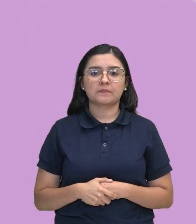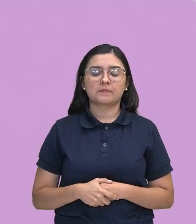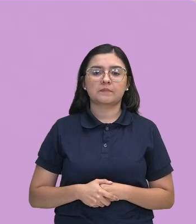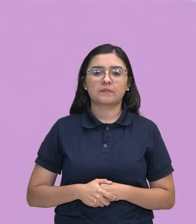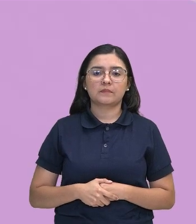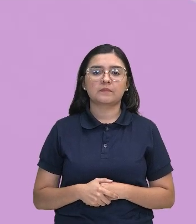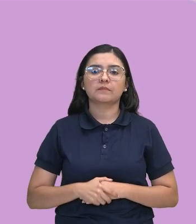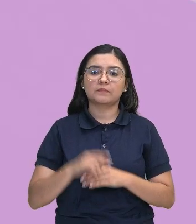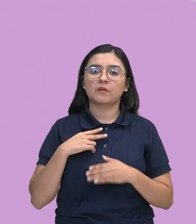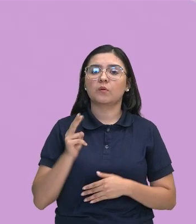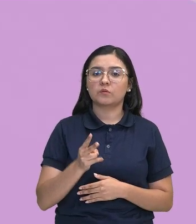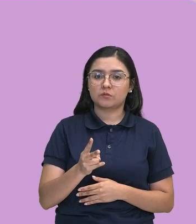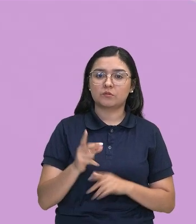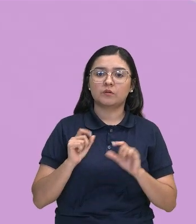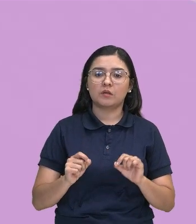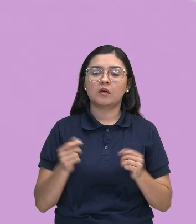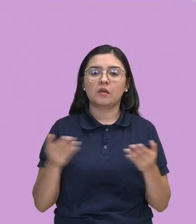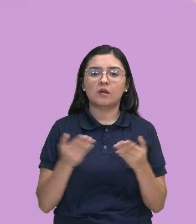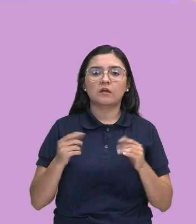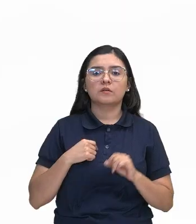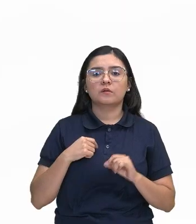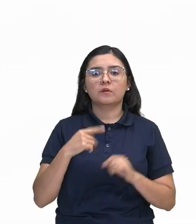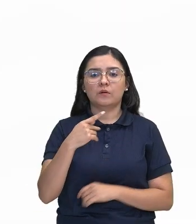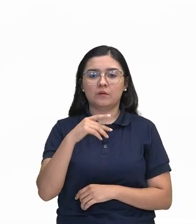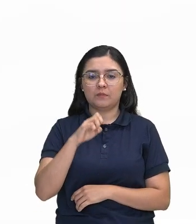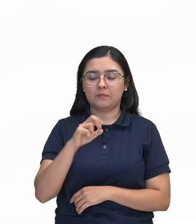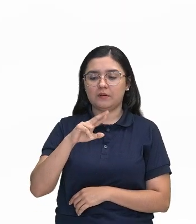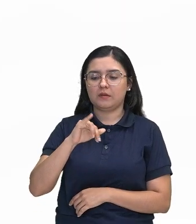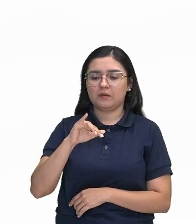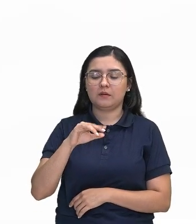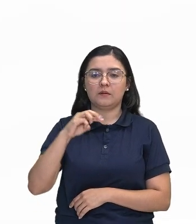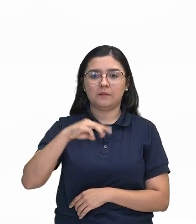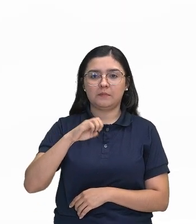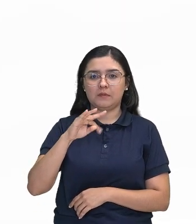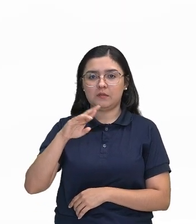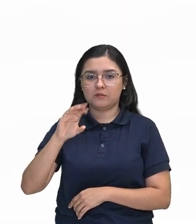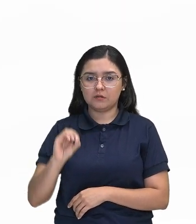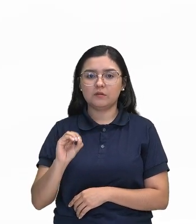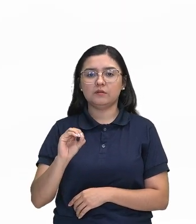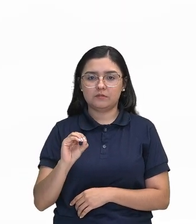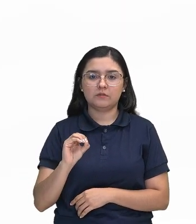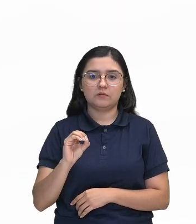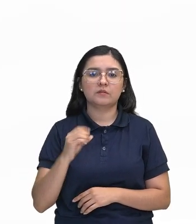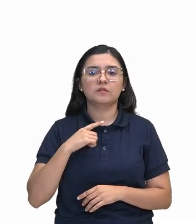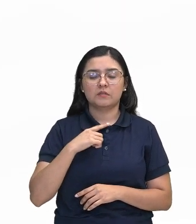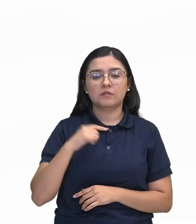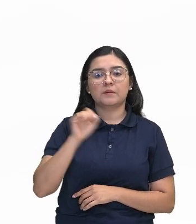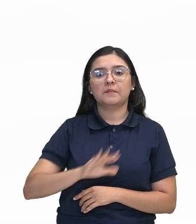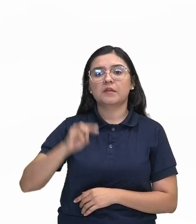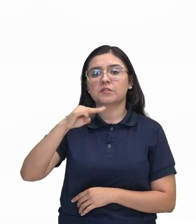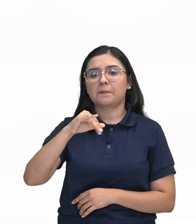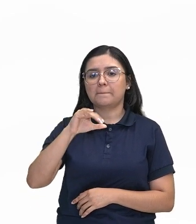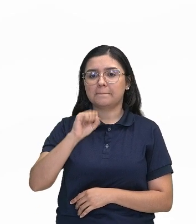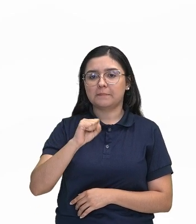Seguindo em frente, então, pessoal, vamos agora, então, tratar do perímetro das figuras mistas. Acompanhe na tela comigo. A gente vai chamar de